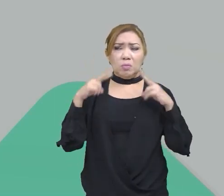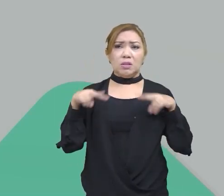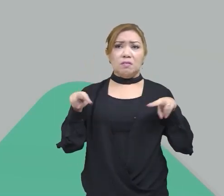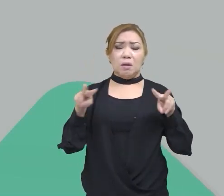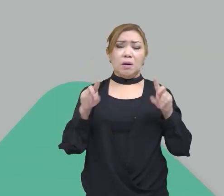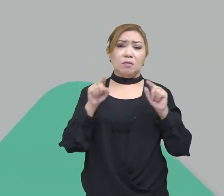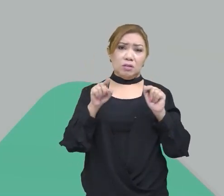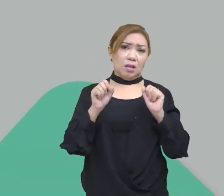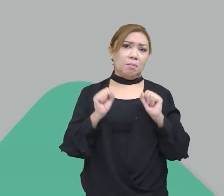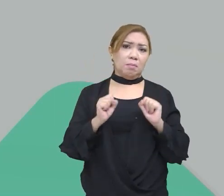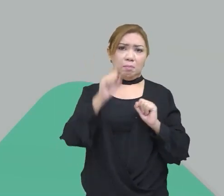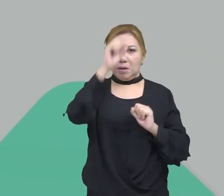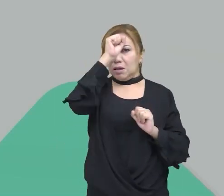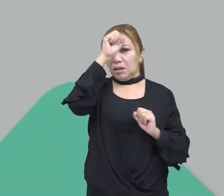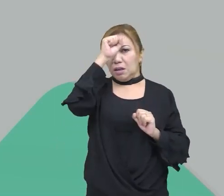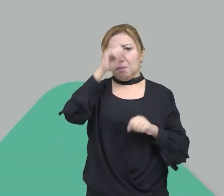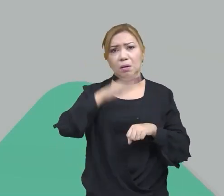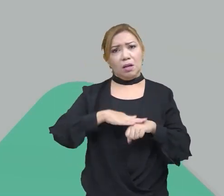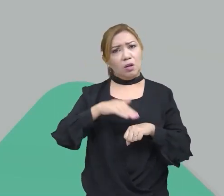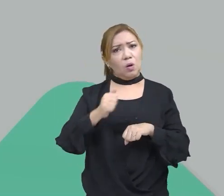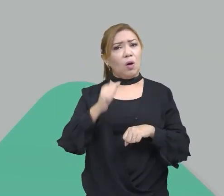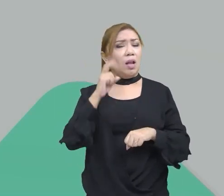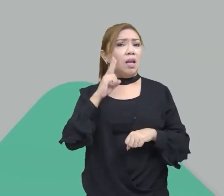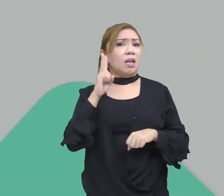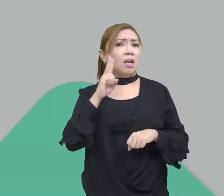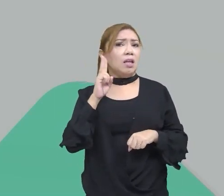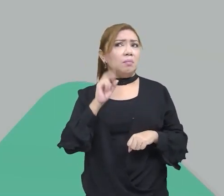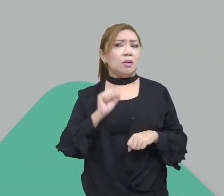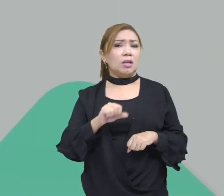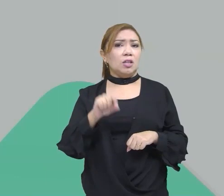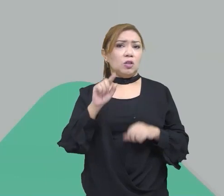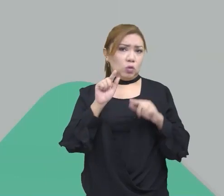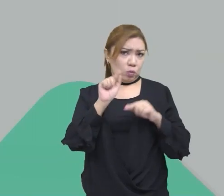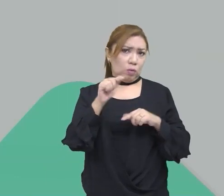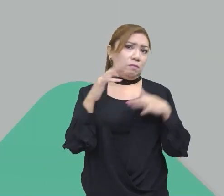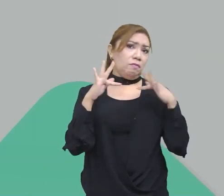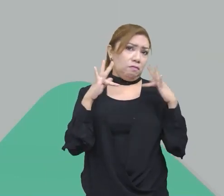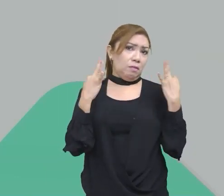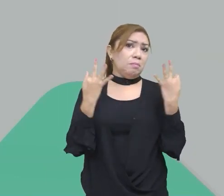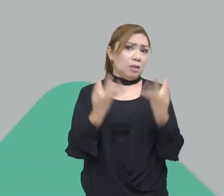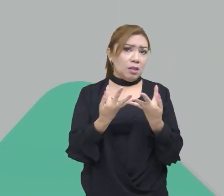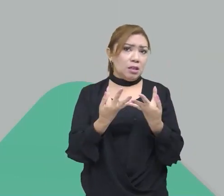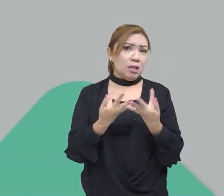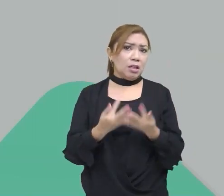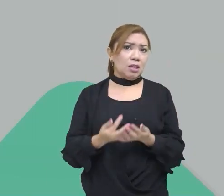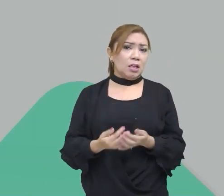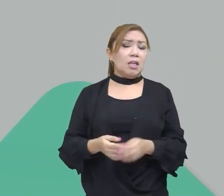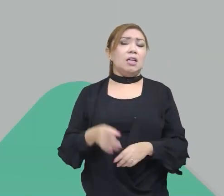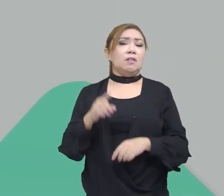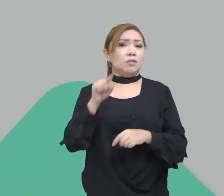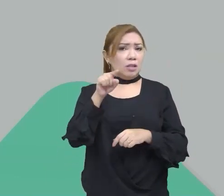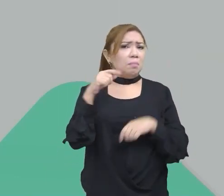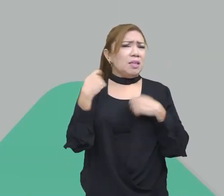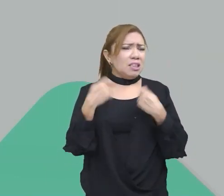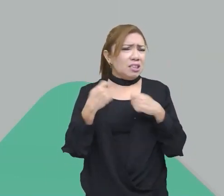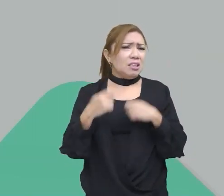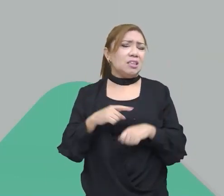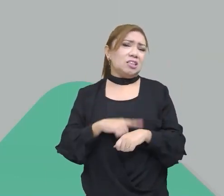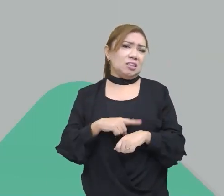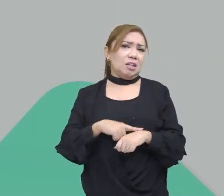aprenda melhor. Então, lembre seus pais, lembre seus responsáveis, que você precisa desse tempo para estudar e